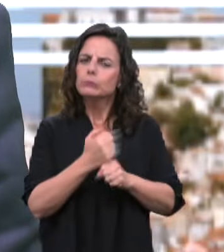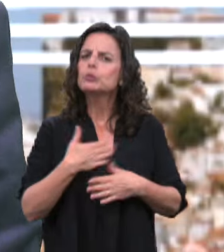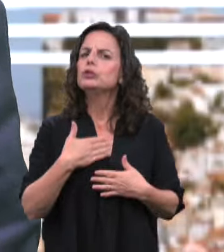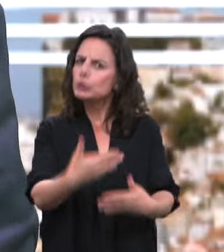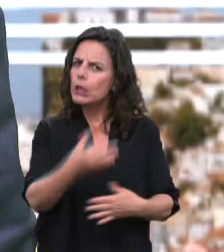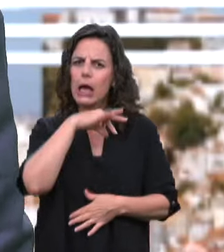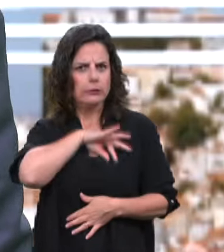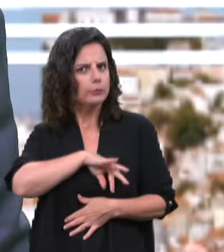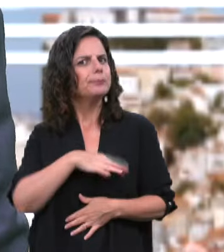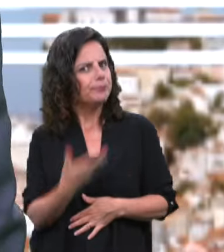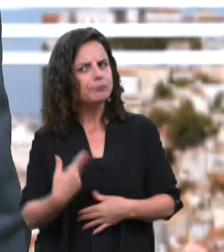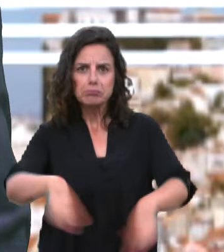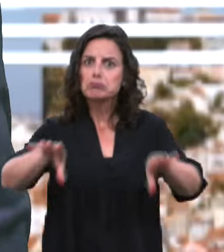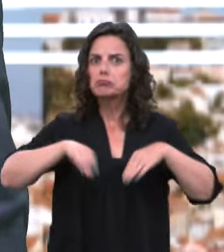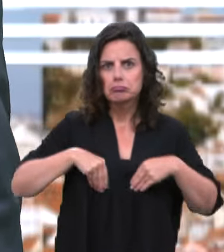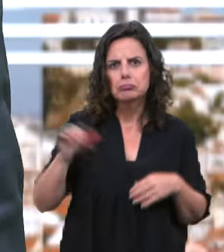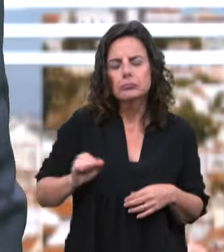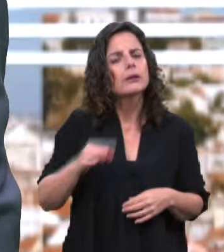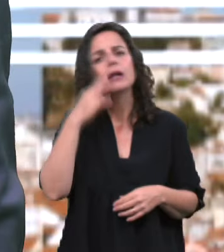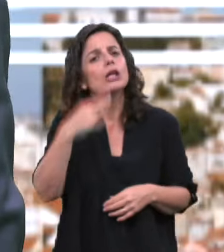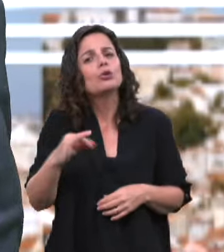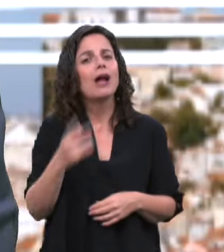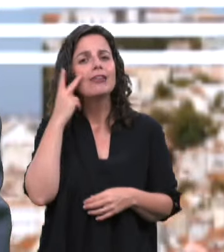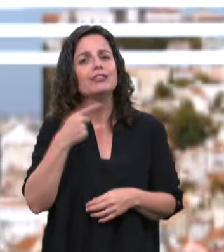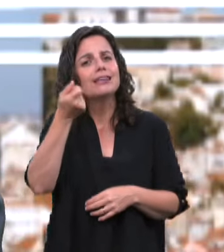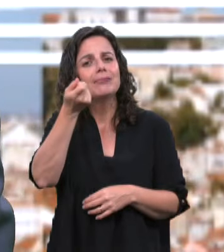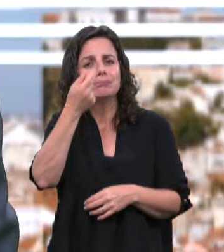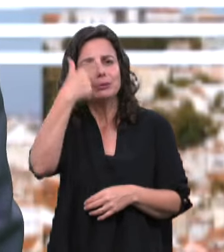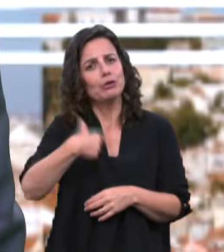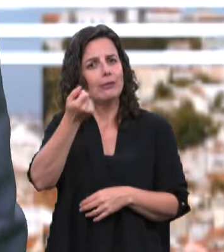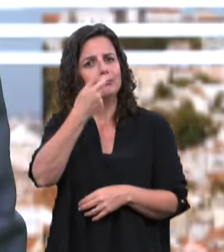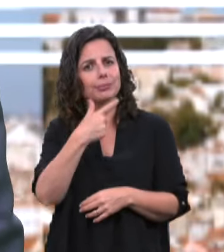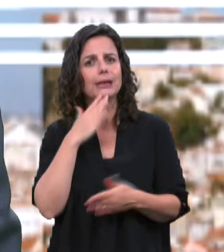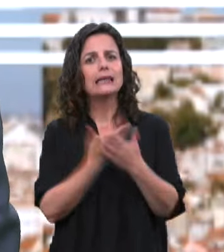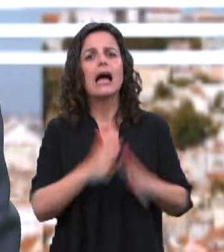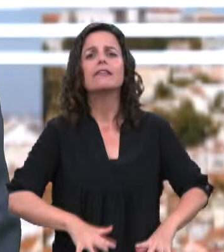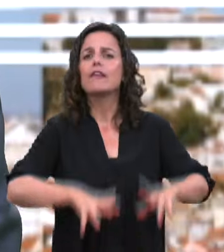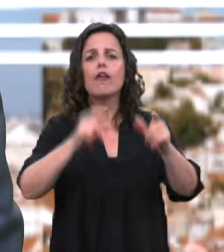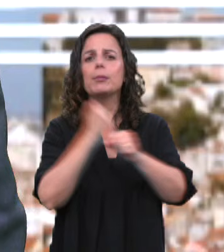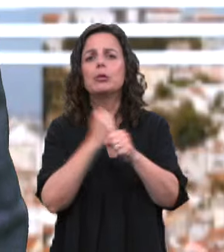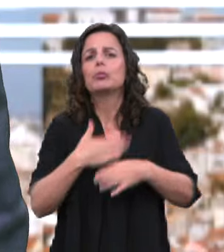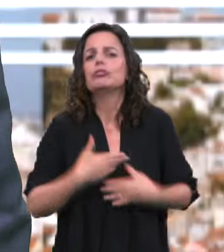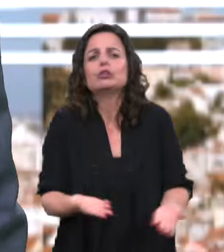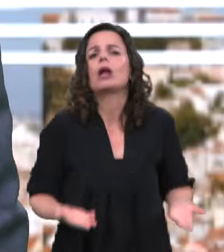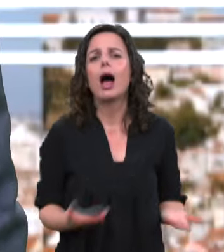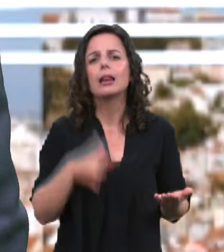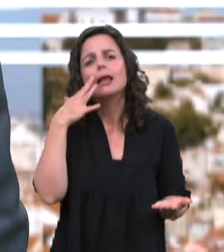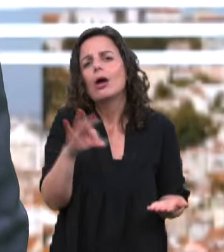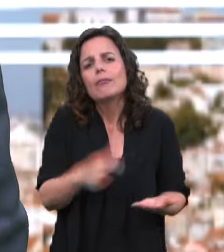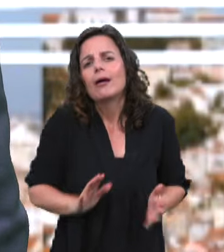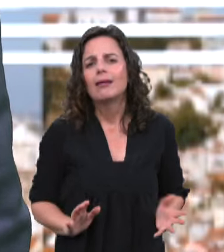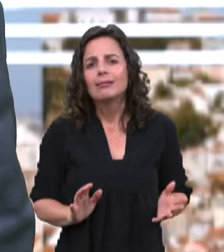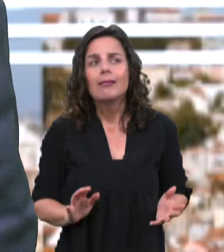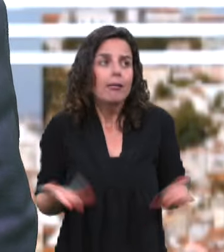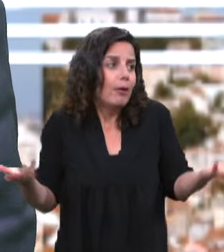aderem a esta. Quer dizer, é natural na vida de um farmacêutico ter que fazer desenvolvimento profissional e, portanto, tornou-se